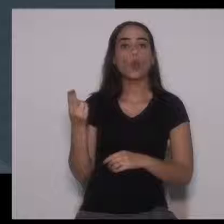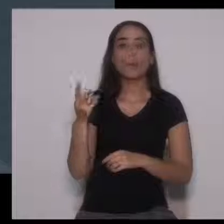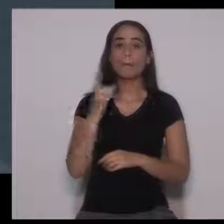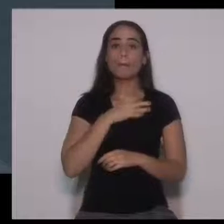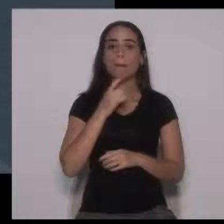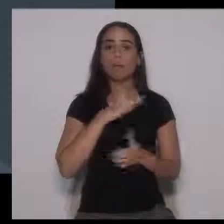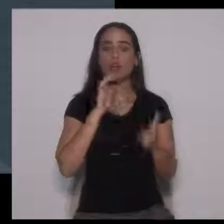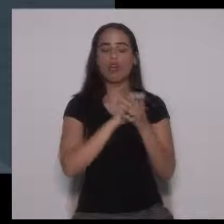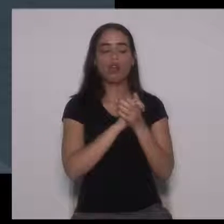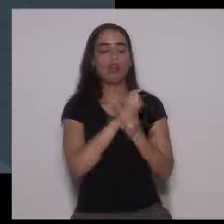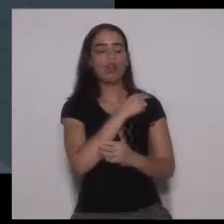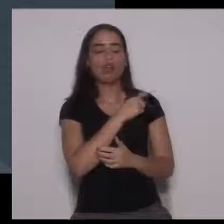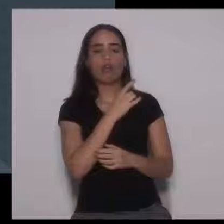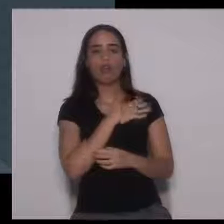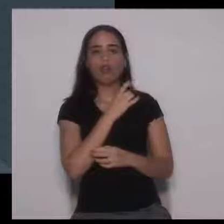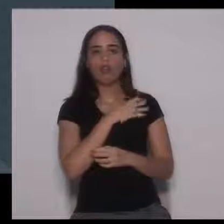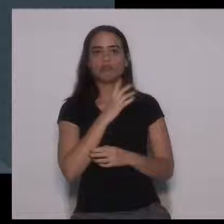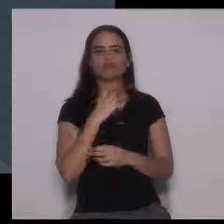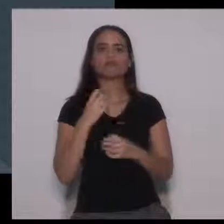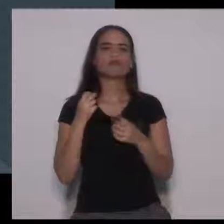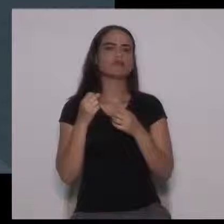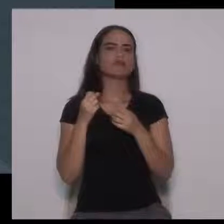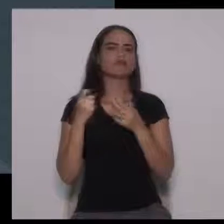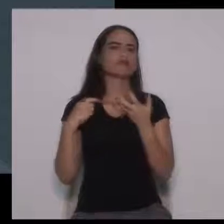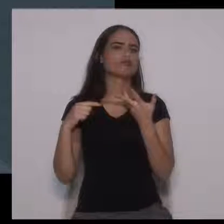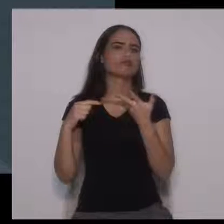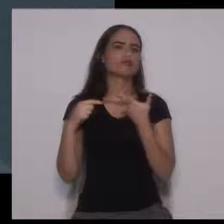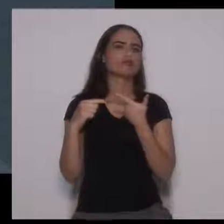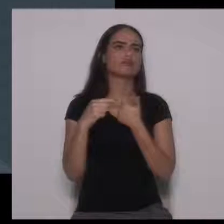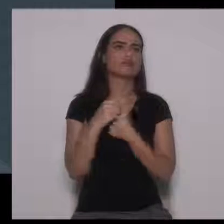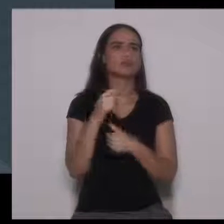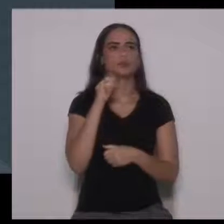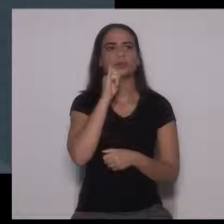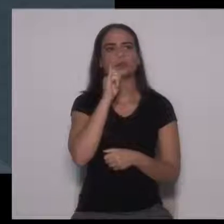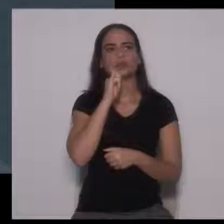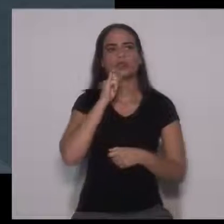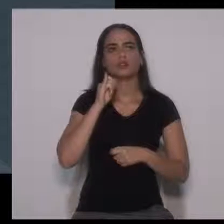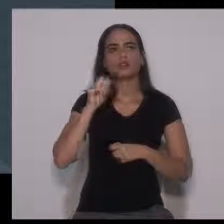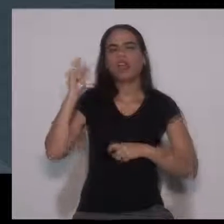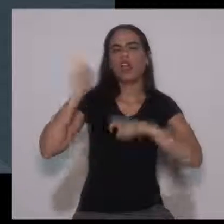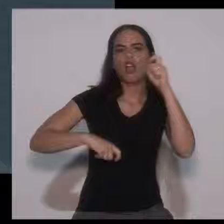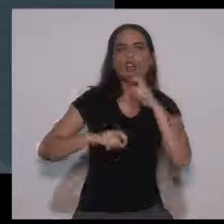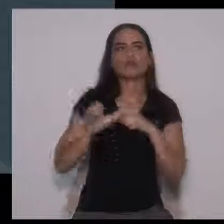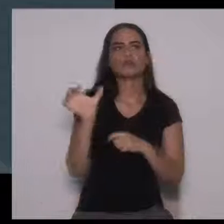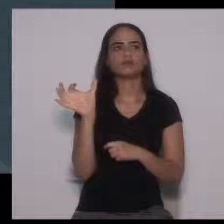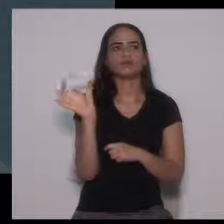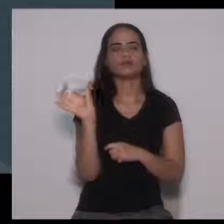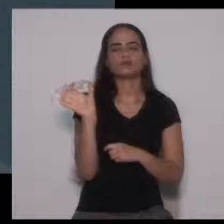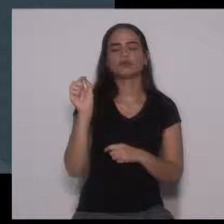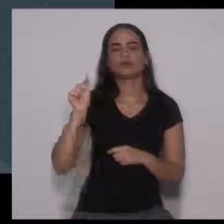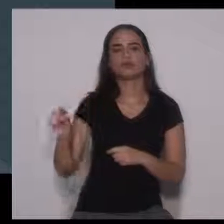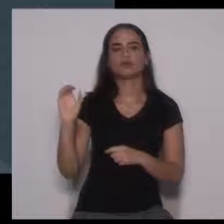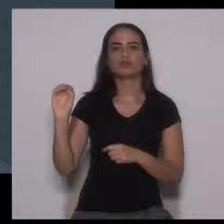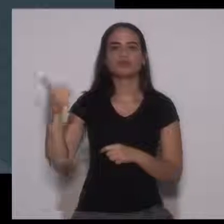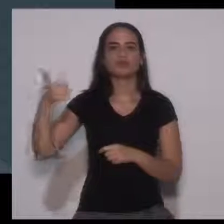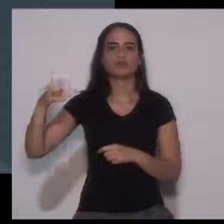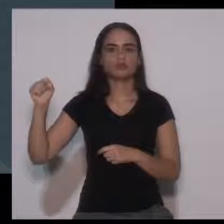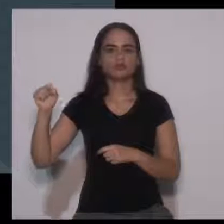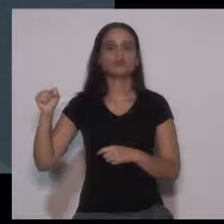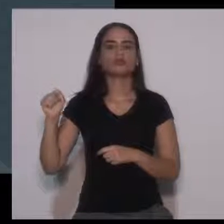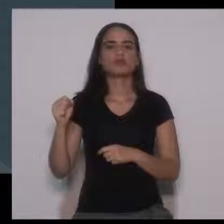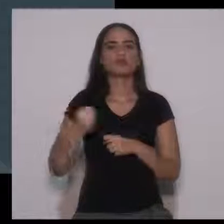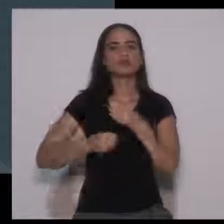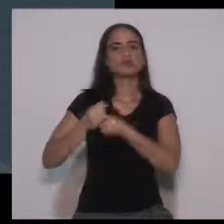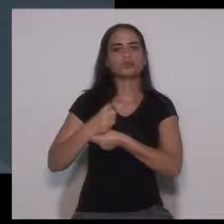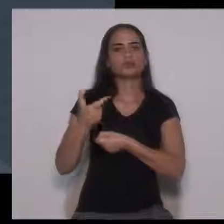parceiros, e por aí vai. O estupro, 60.018 estupros em 2017.